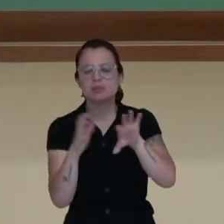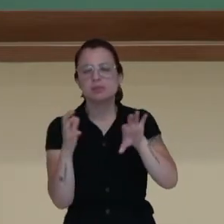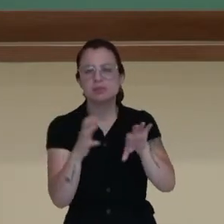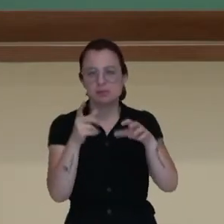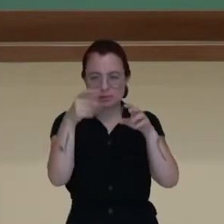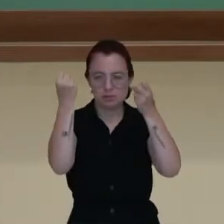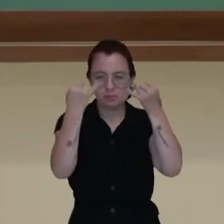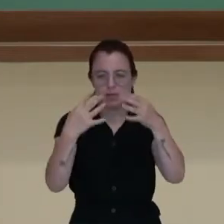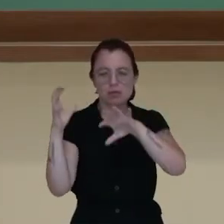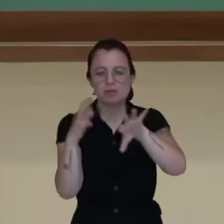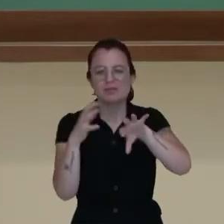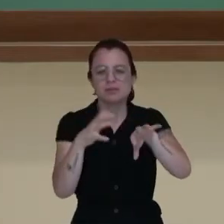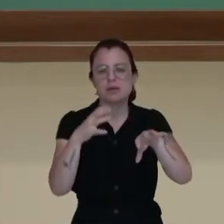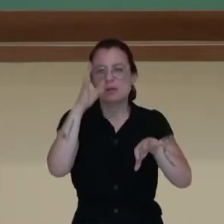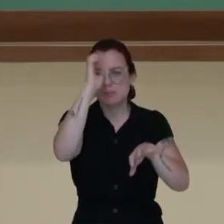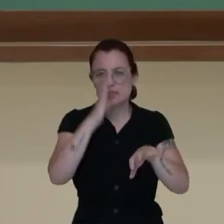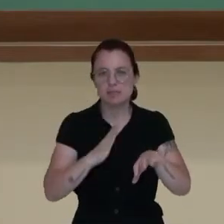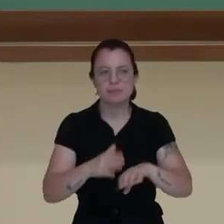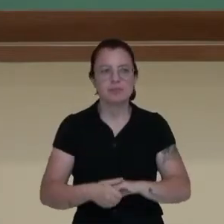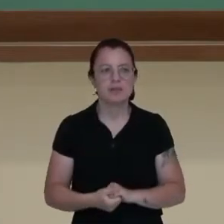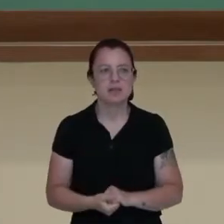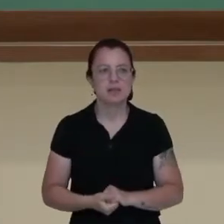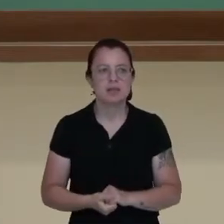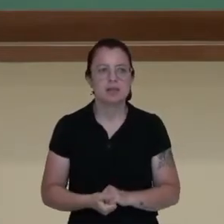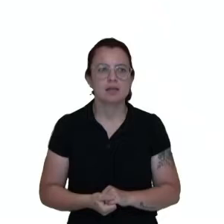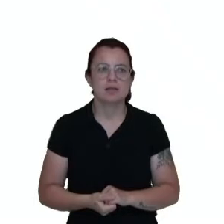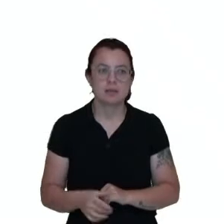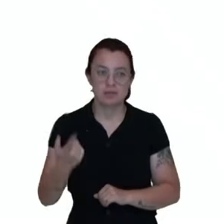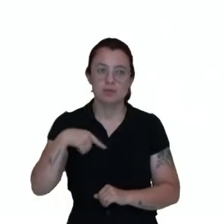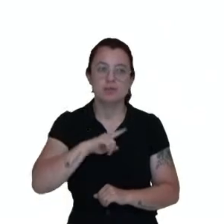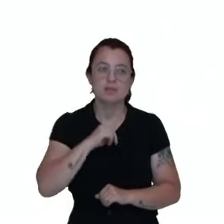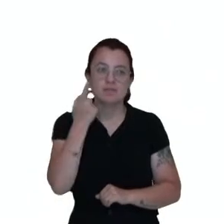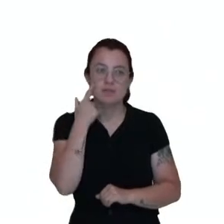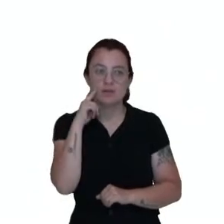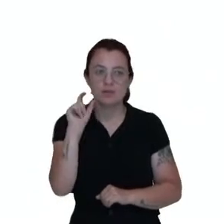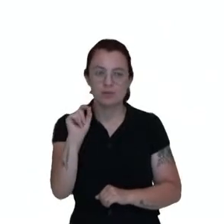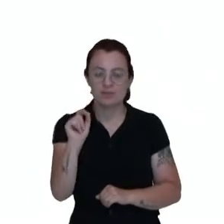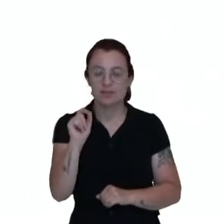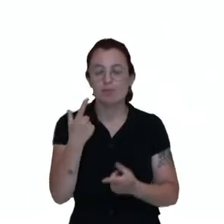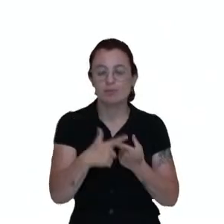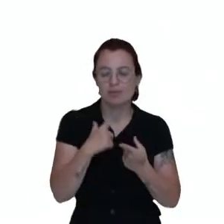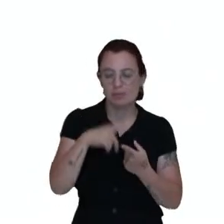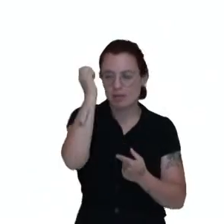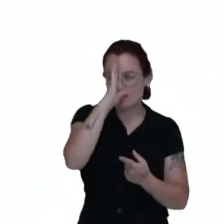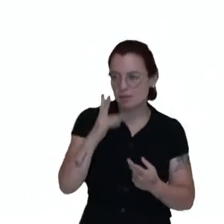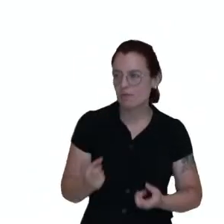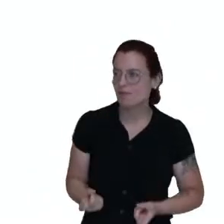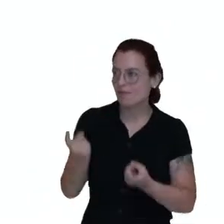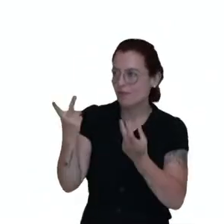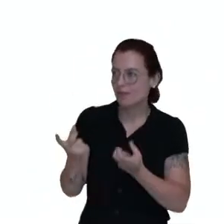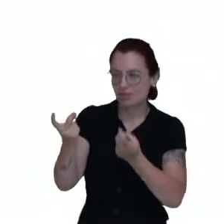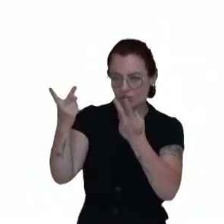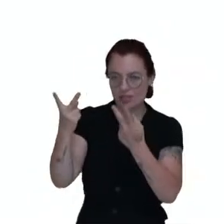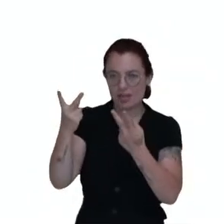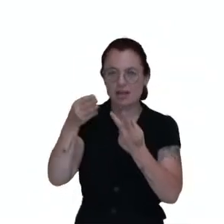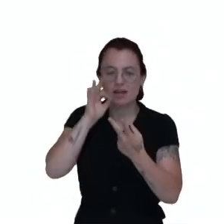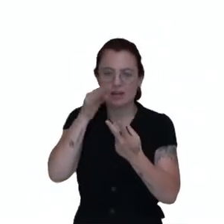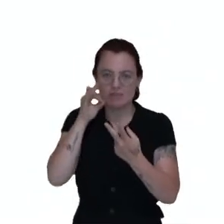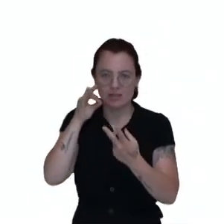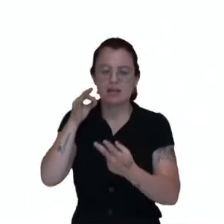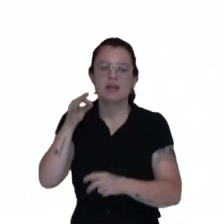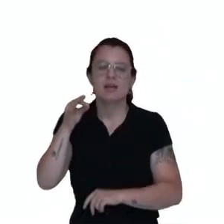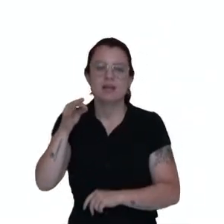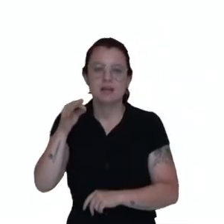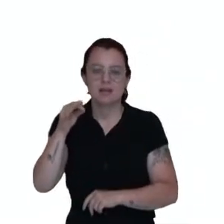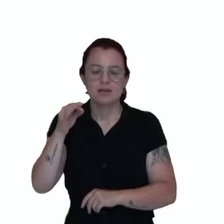economia cafeeira no Brasil. E a gente vai ver que ela vai afetar as exportações do café. O Brasil era um dos grandes exportadores